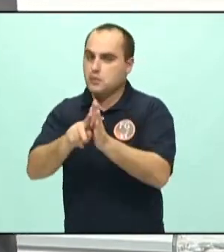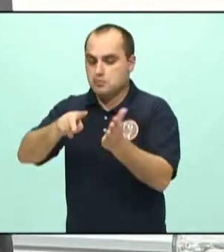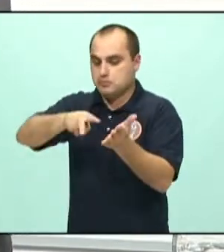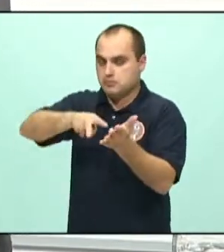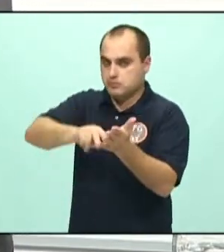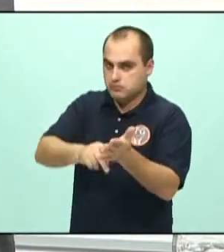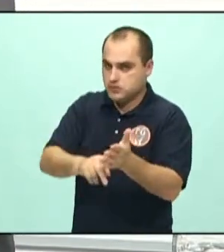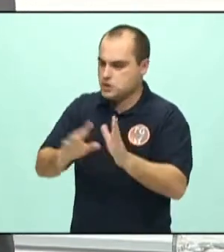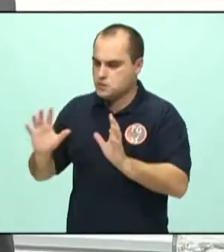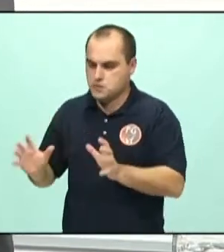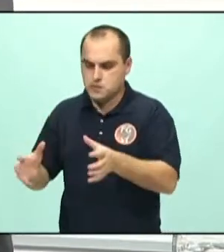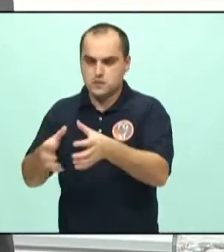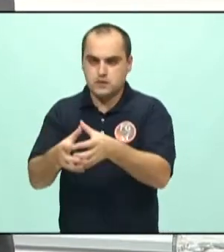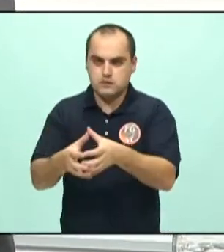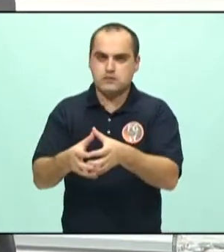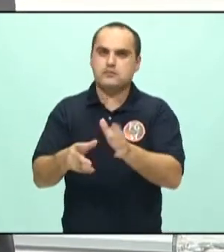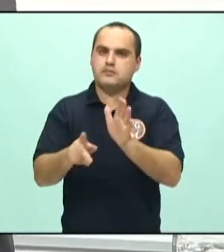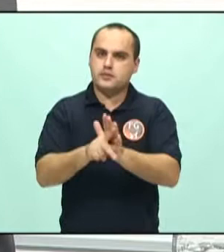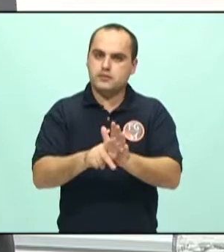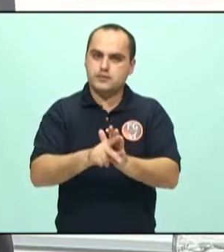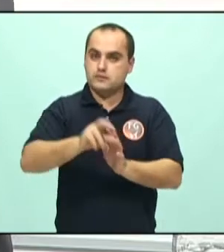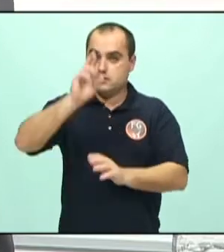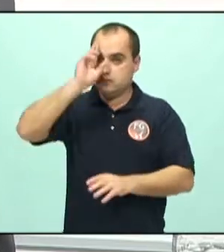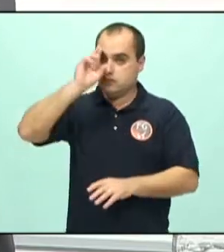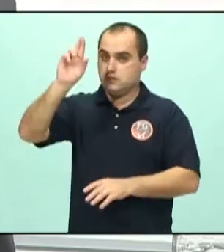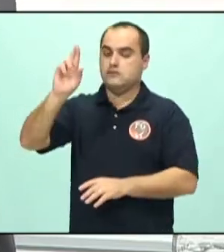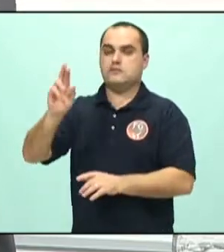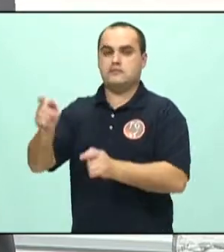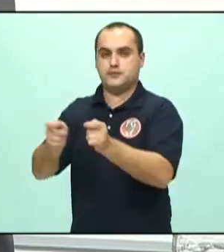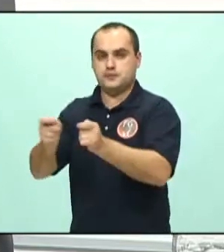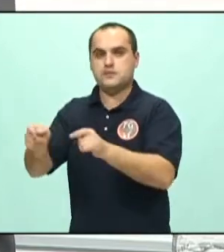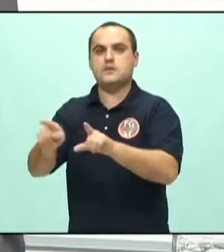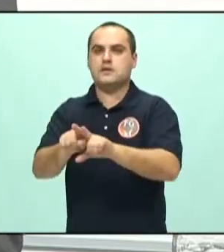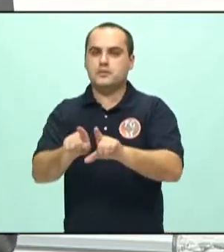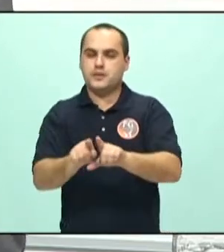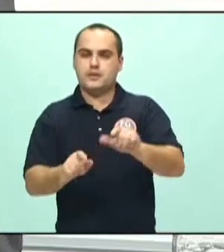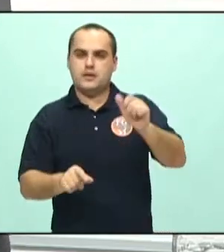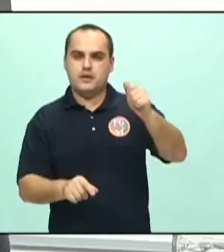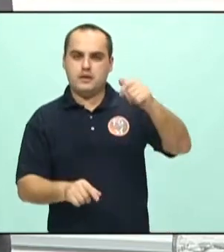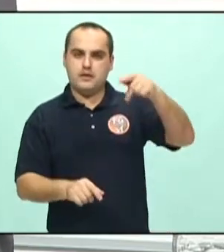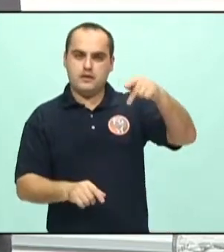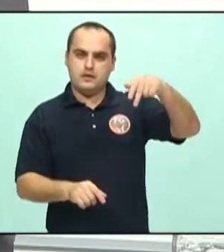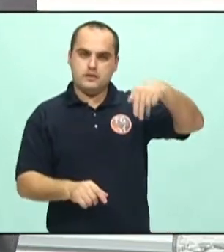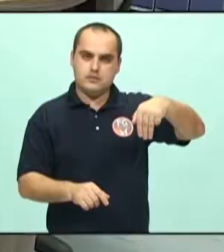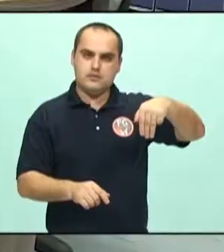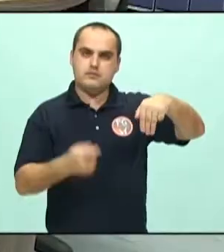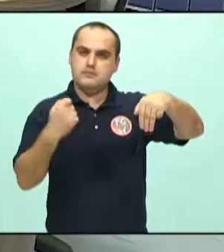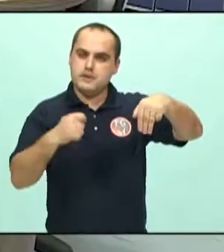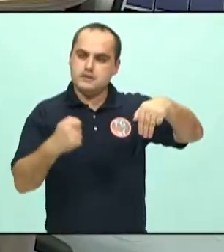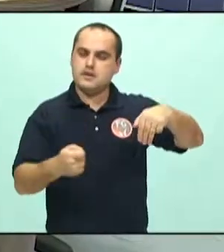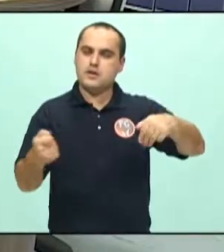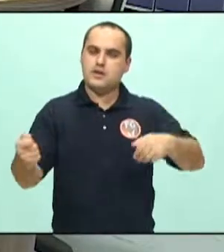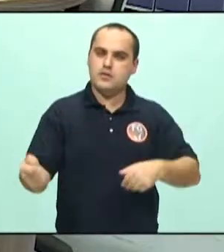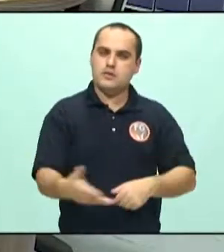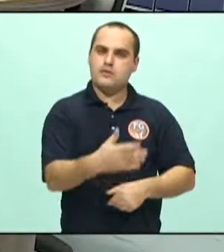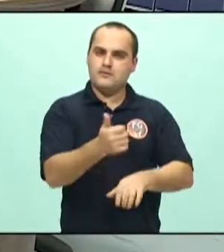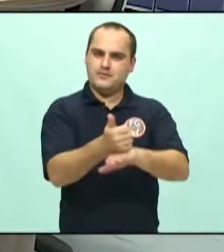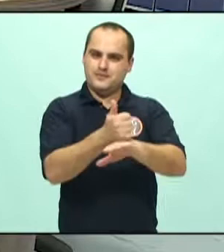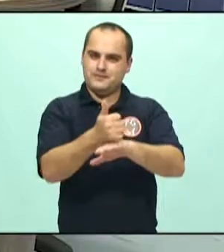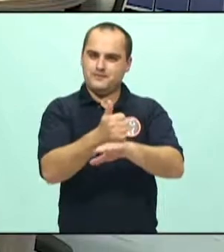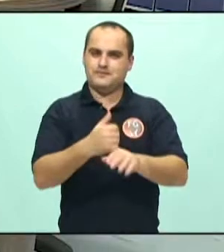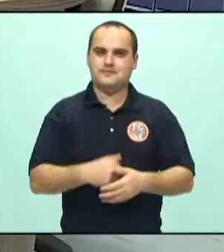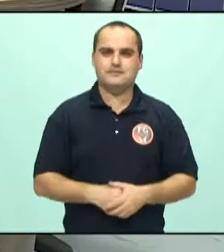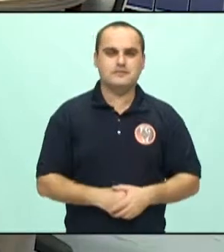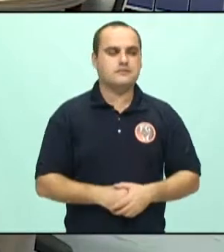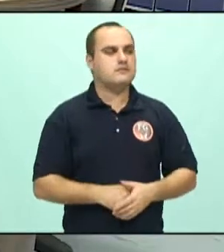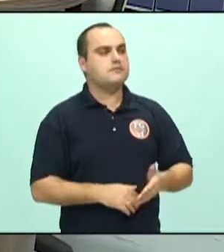conjunto com todas as entidades, com a autoridade portuária e também com a operadora portuária, essa disponibilidade de novos profissionais. Robson, há quantos